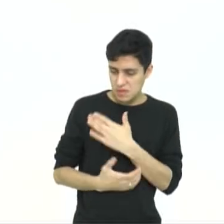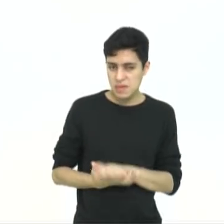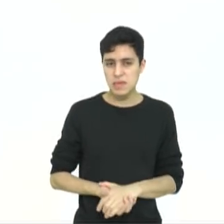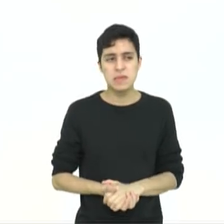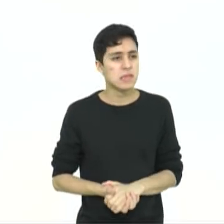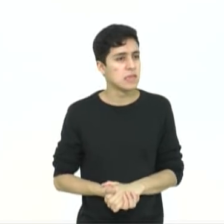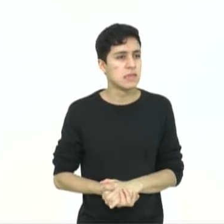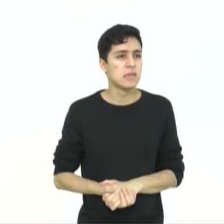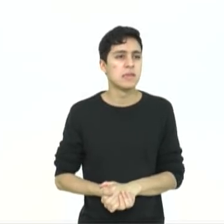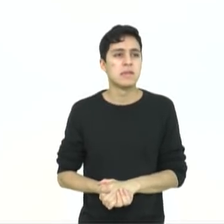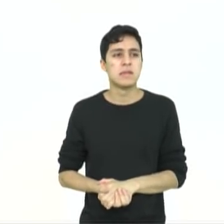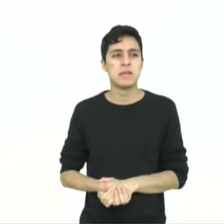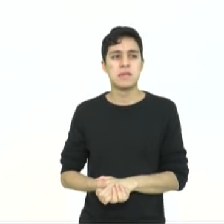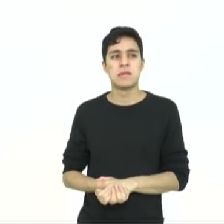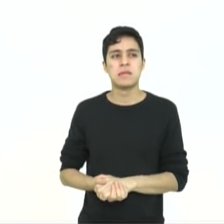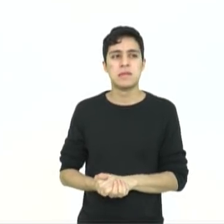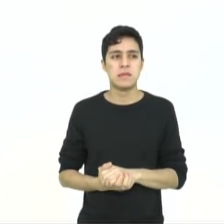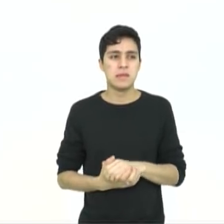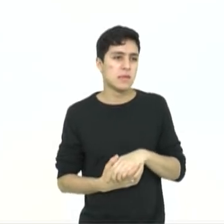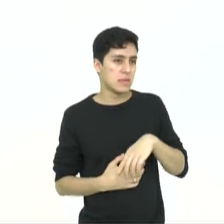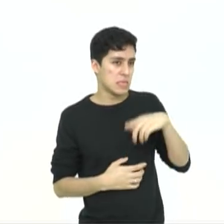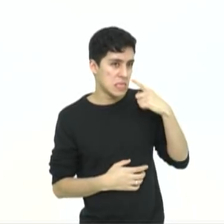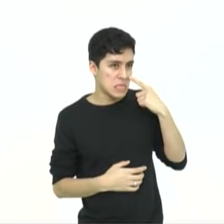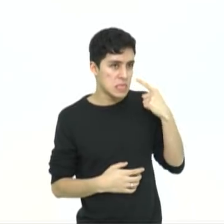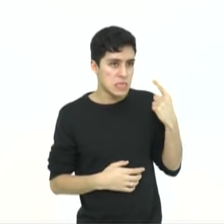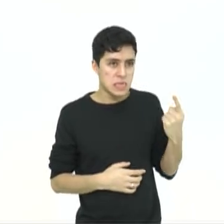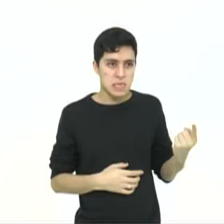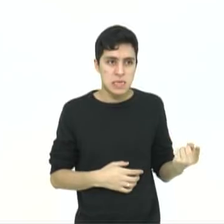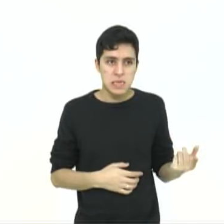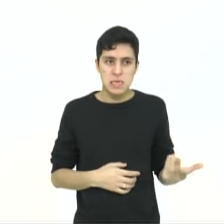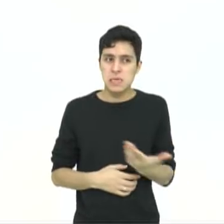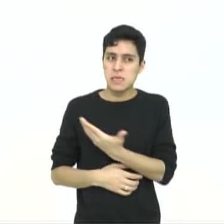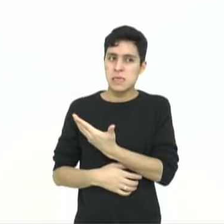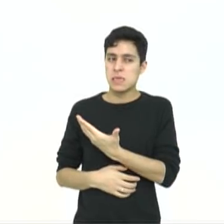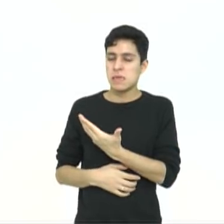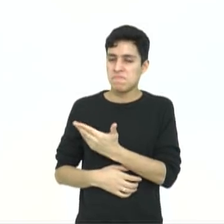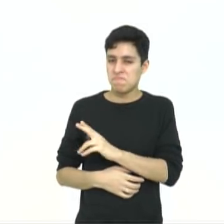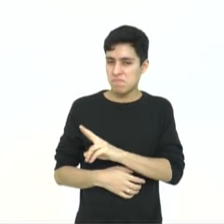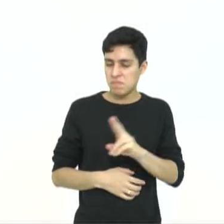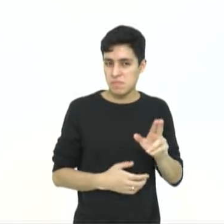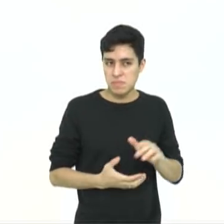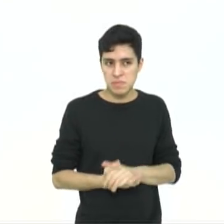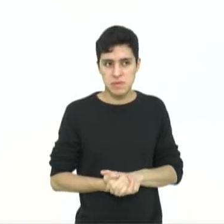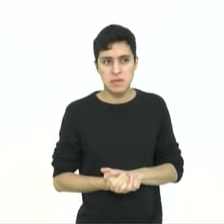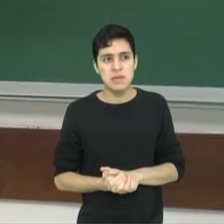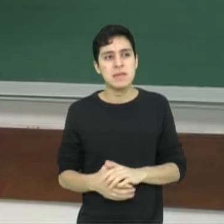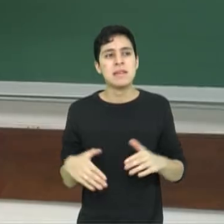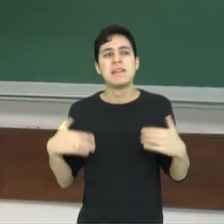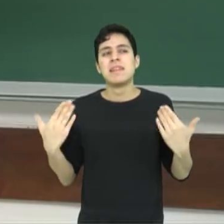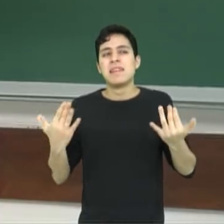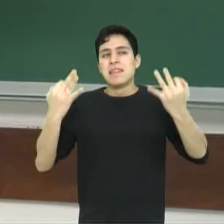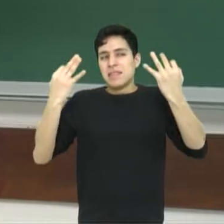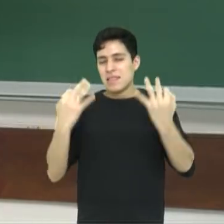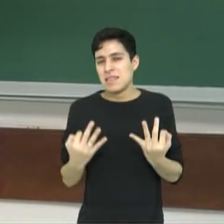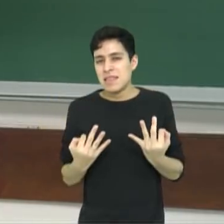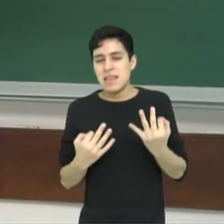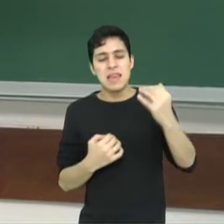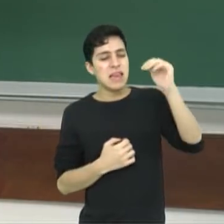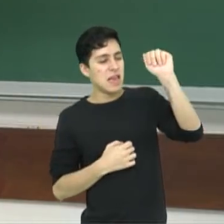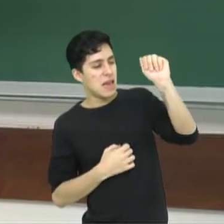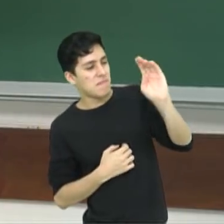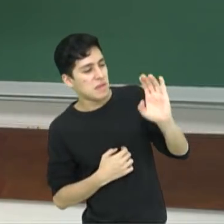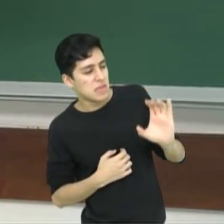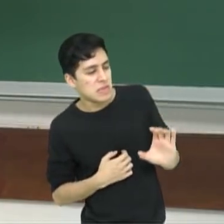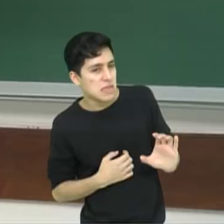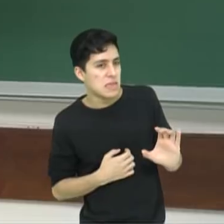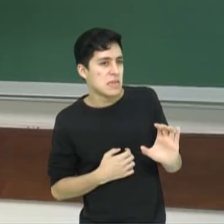Africano Holandês? Gostei do nome. Não. Letra D, era a Guerra dos Boxers? É a letra A, B, C ou D, galerinha